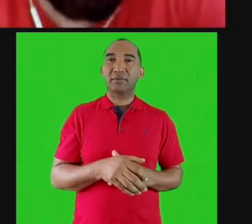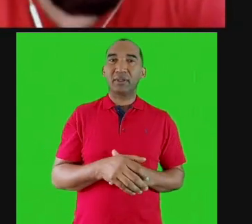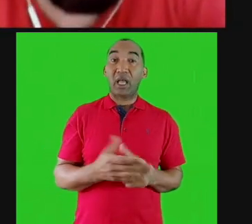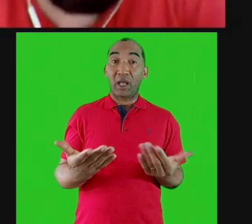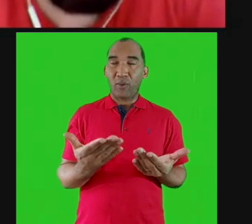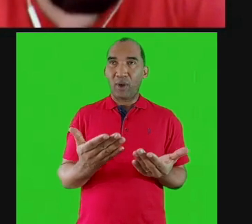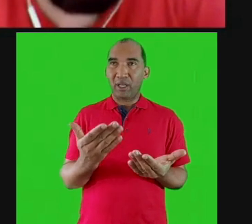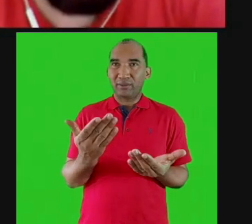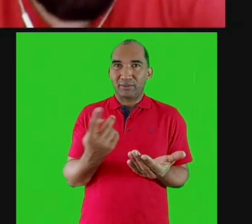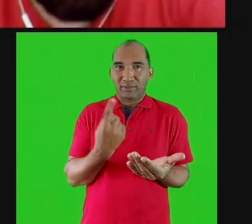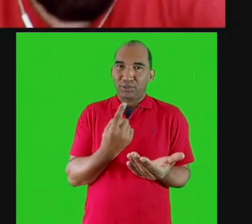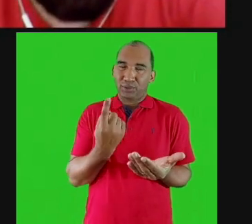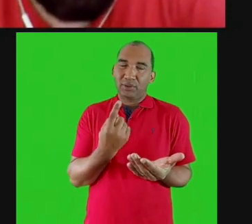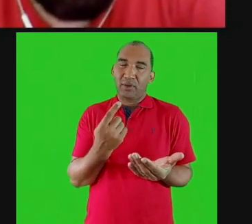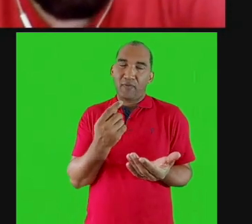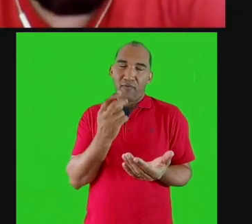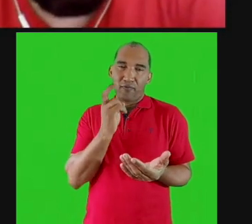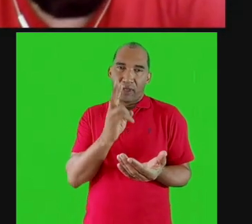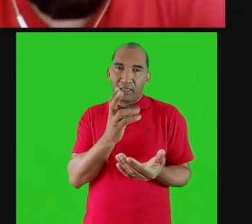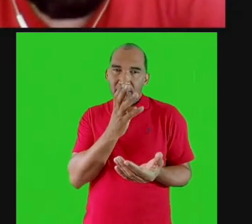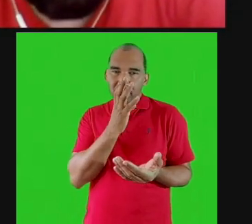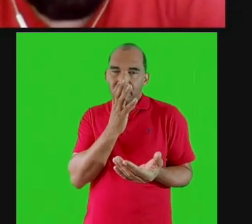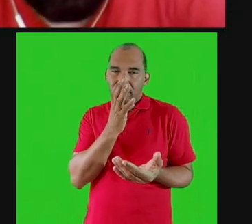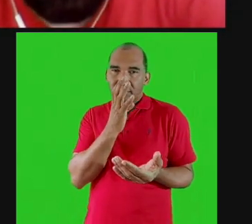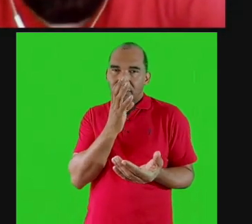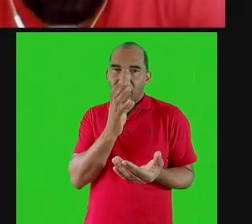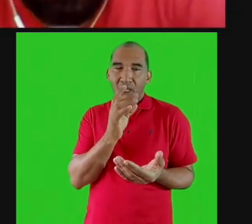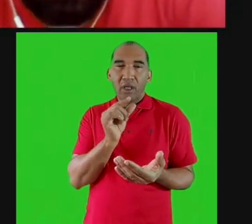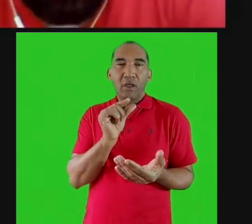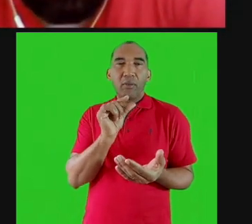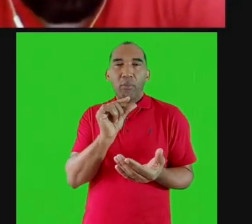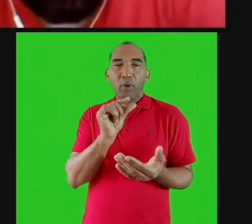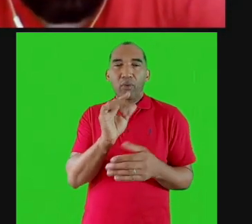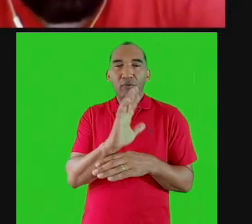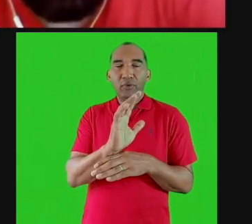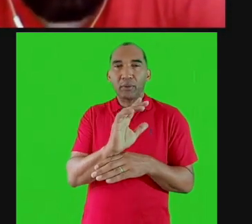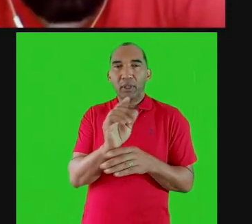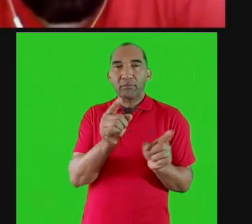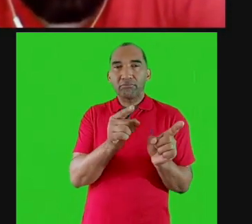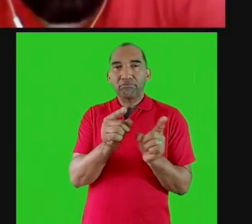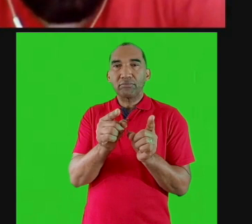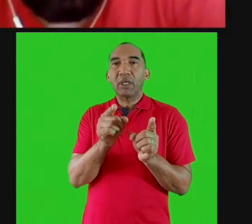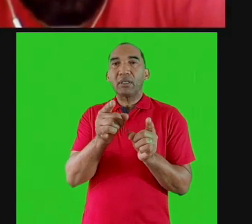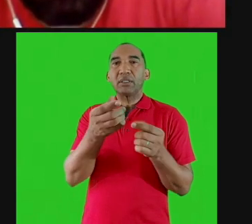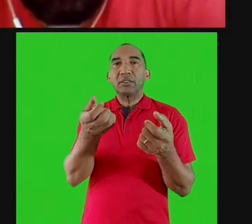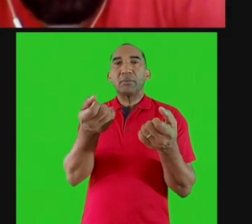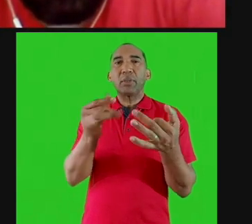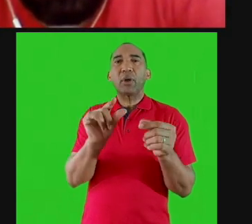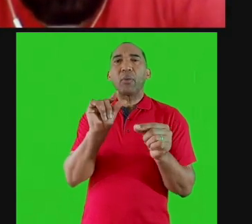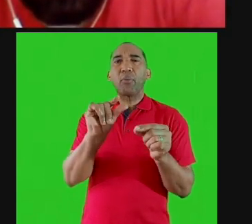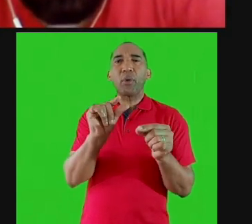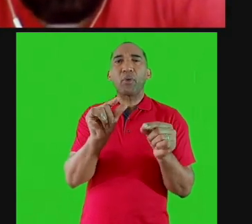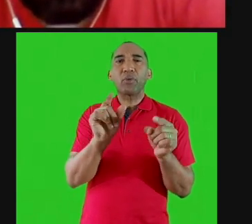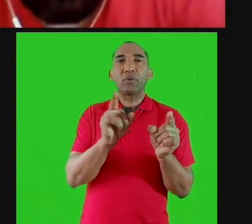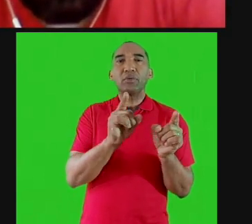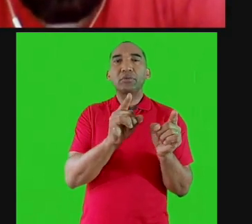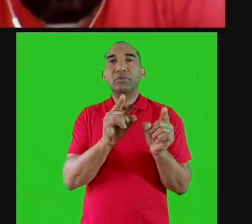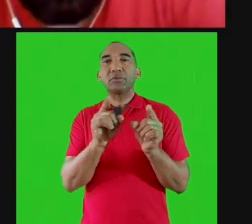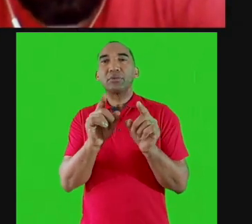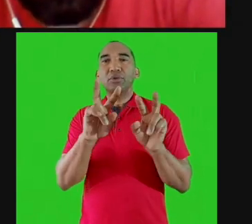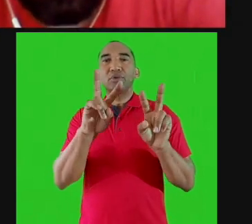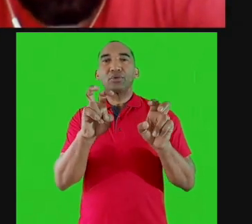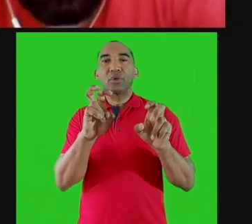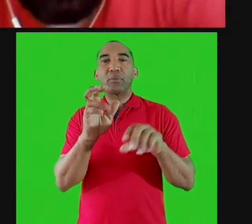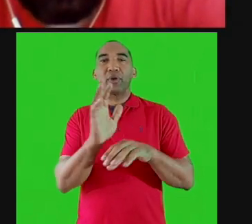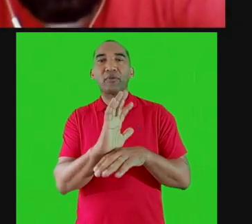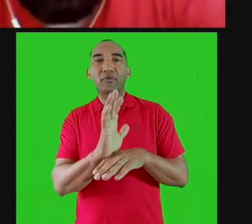filme, um pedacinho do filme, né, enquanto você fala. Queria que você falasse um pouco do filme. A gente sabe que é um filme